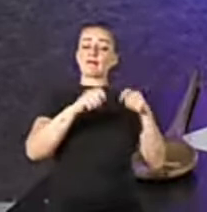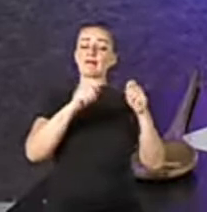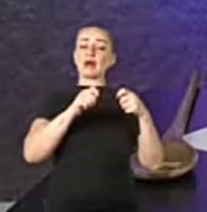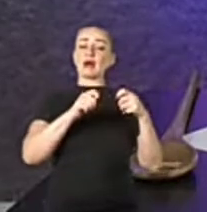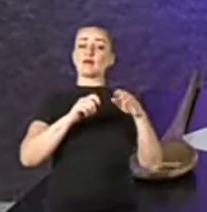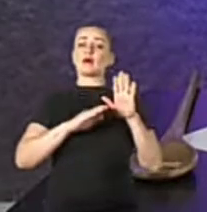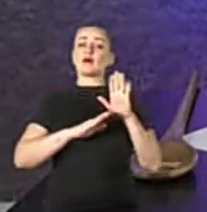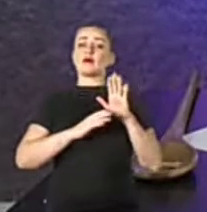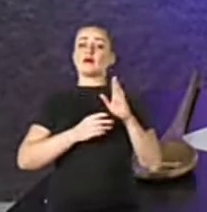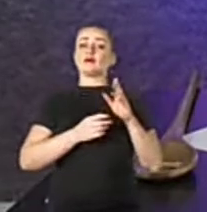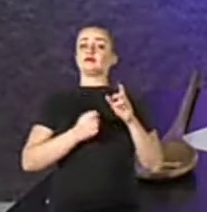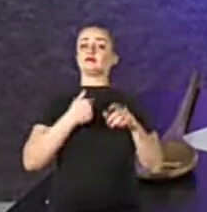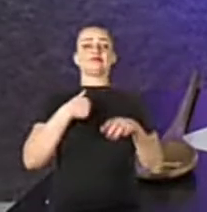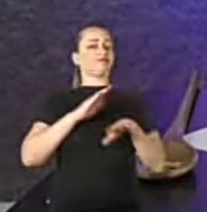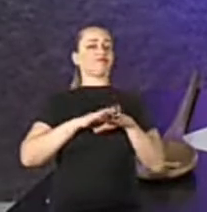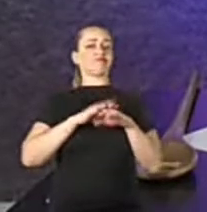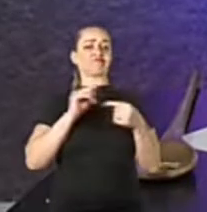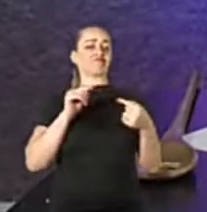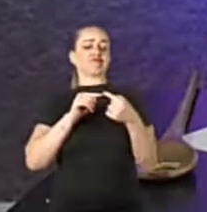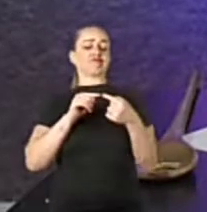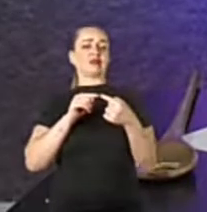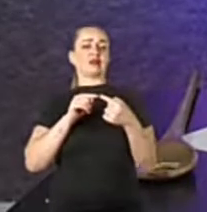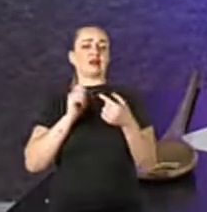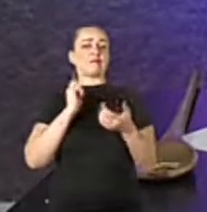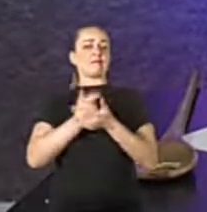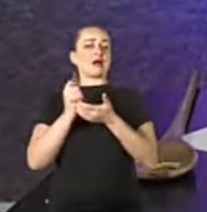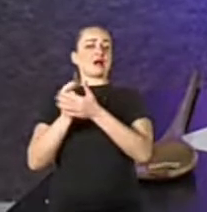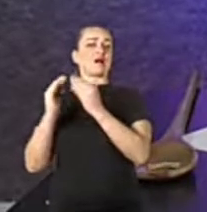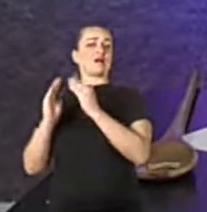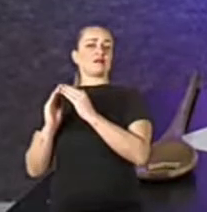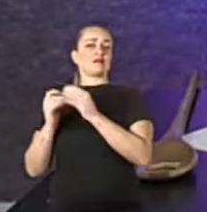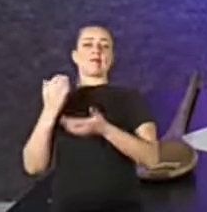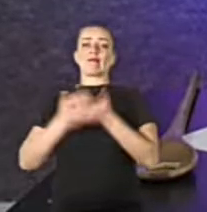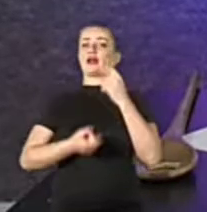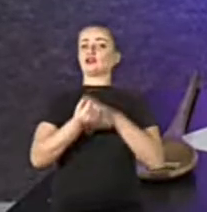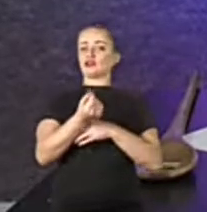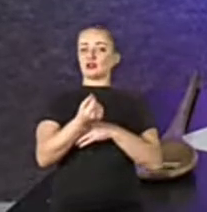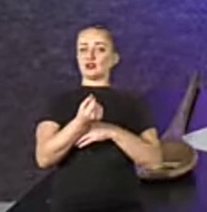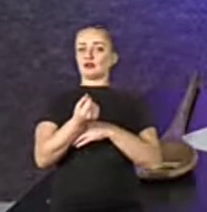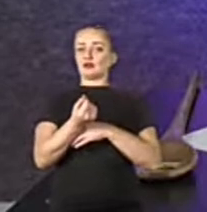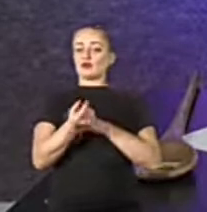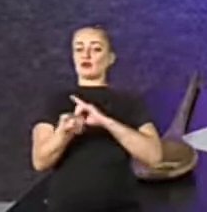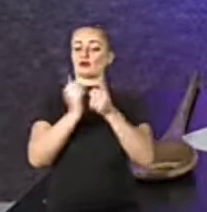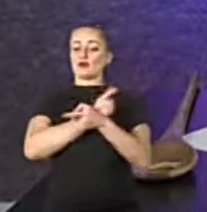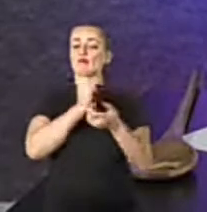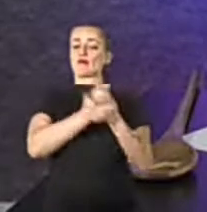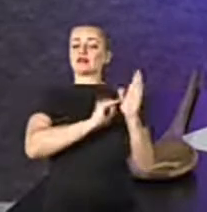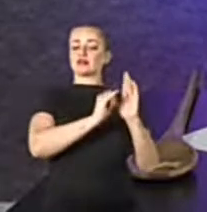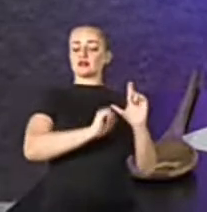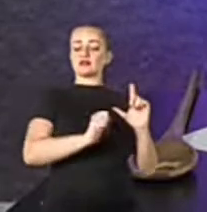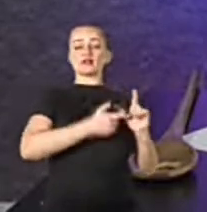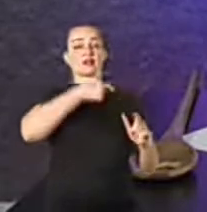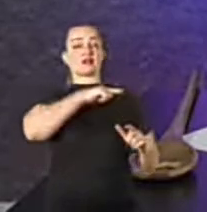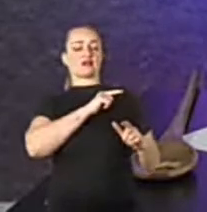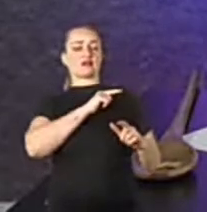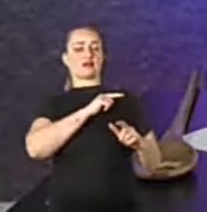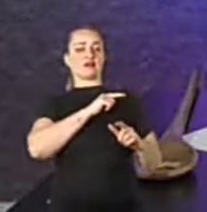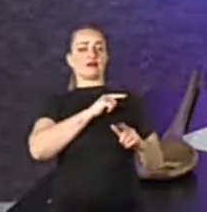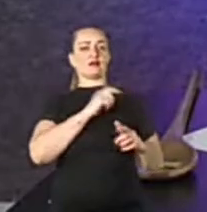rentabilidade não faz sentido amortizar tá você tá perdendo dinheiro fazendo isso não está ganhando e os números não